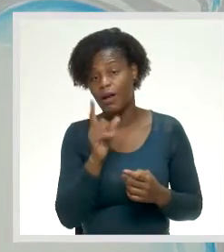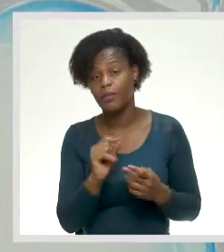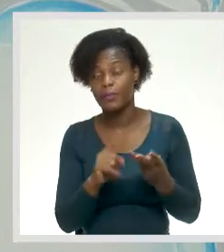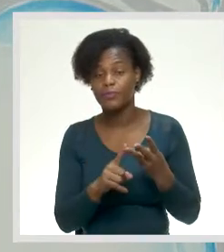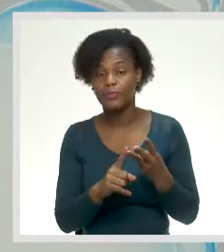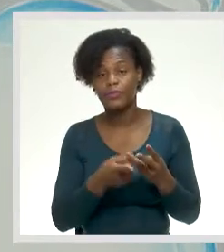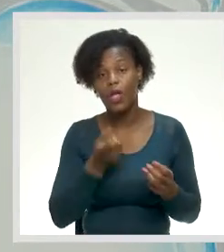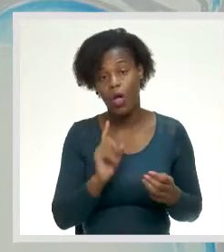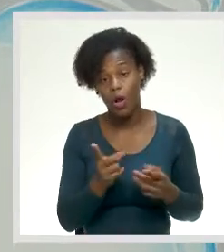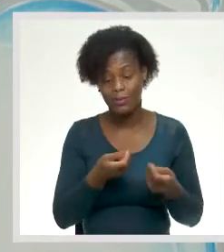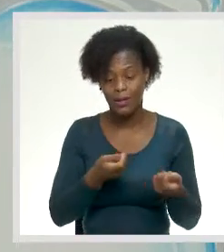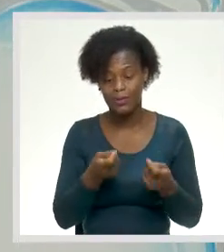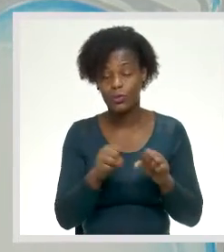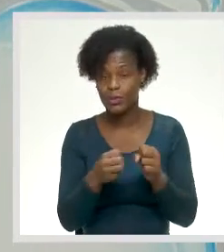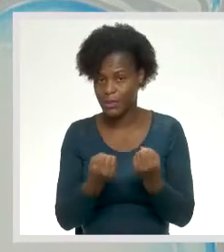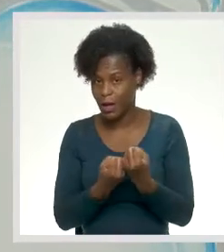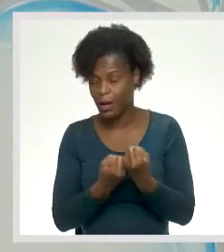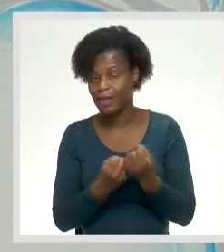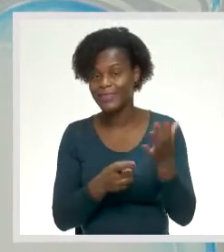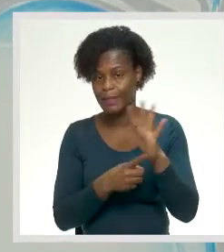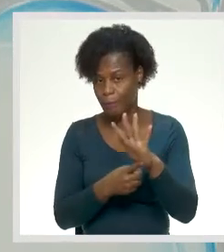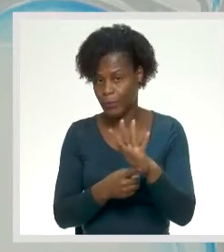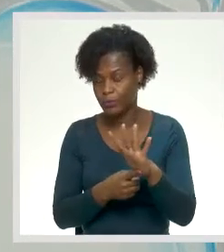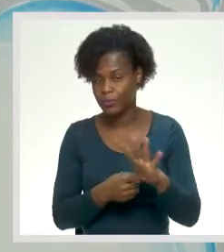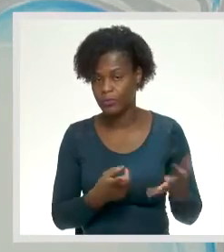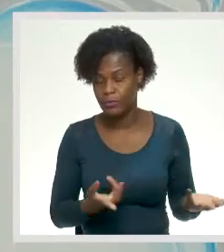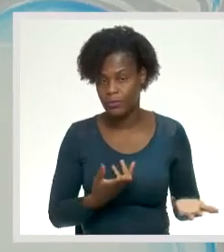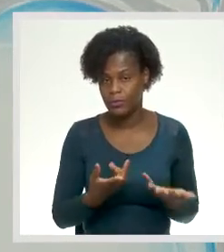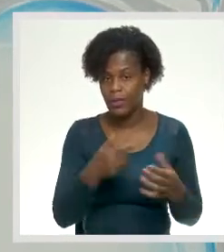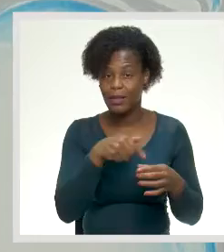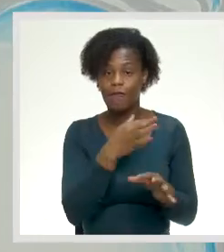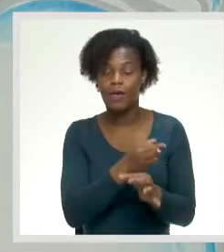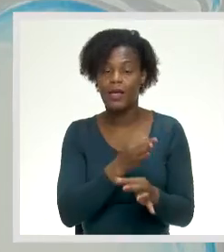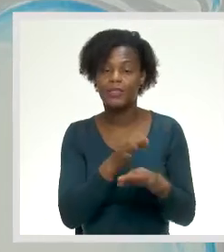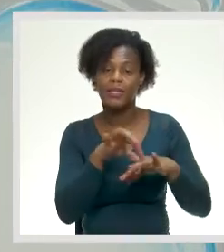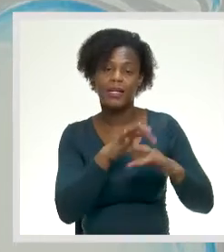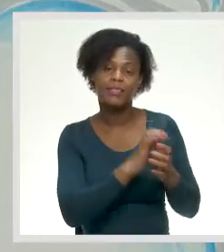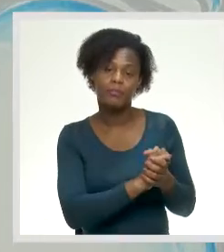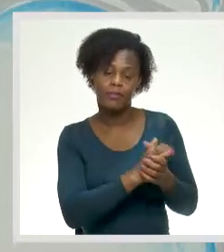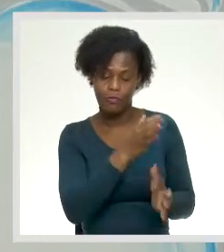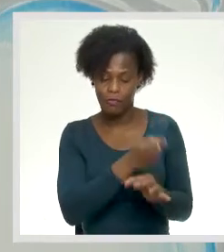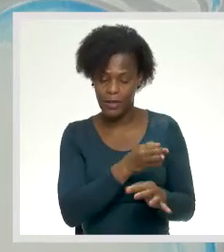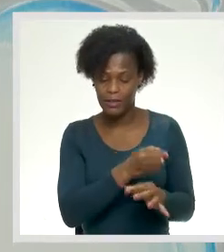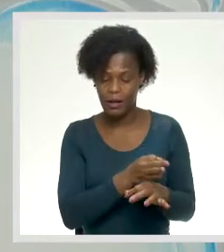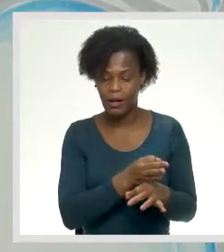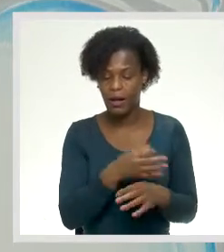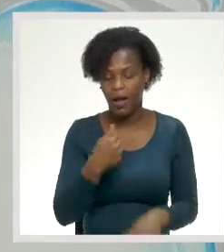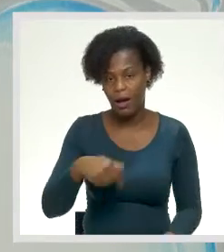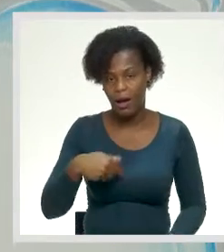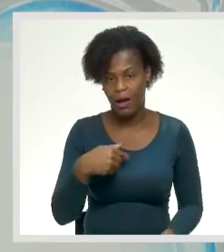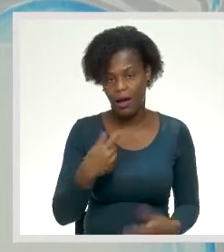da ordem de trato social, por exemplo, numa festa de casamento,